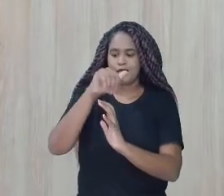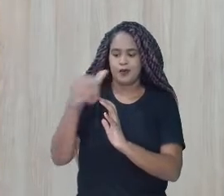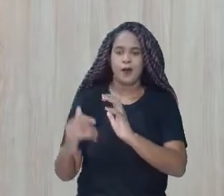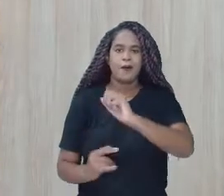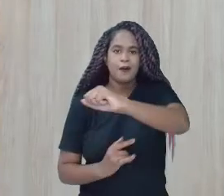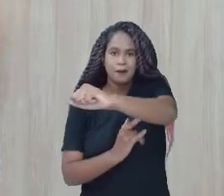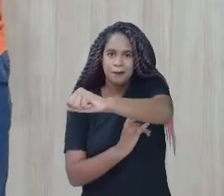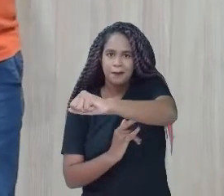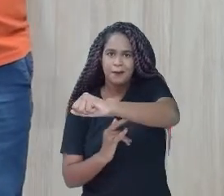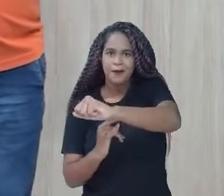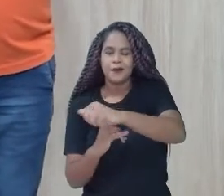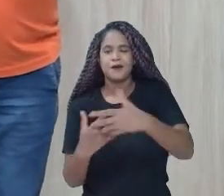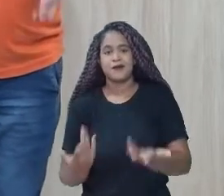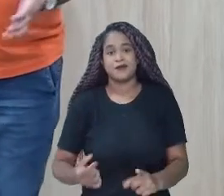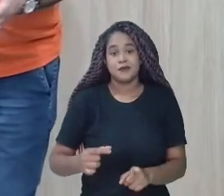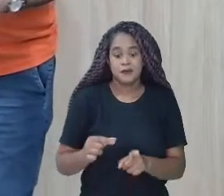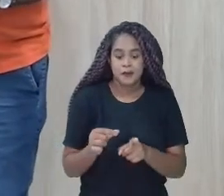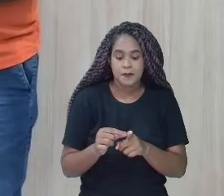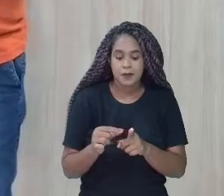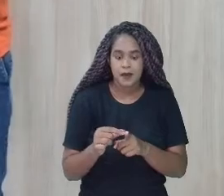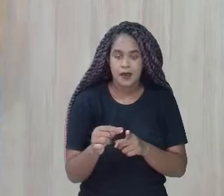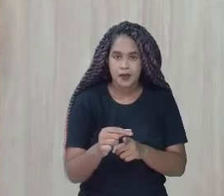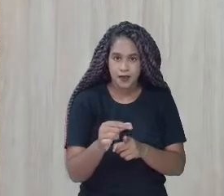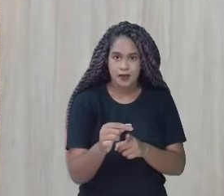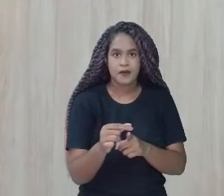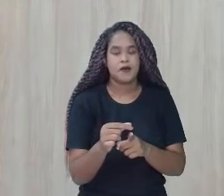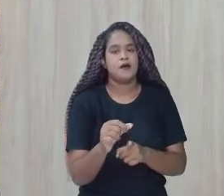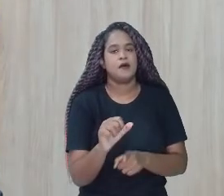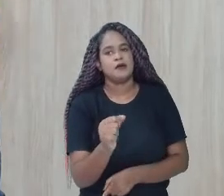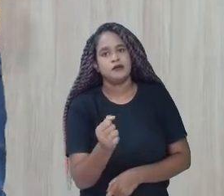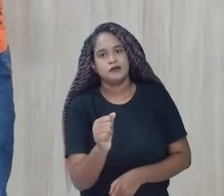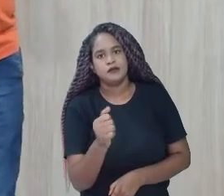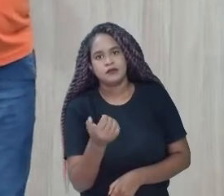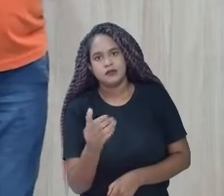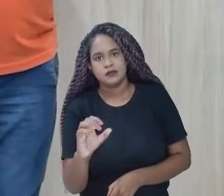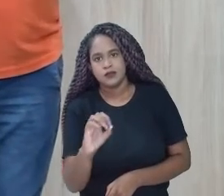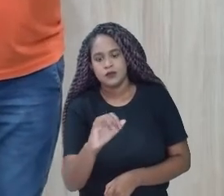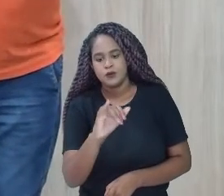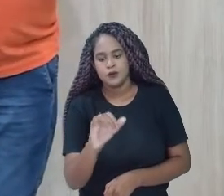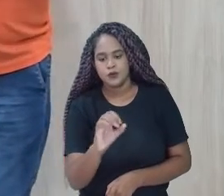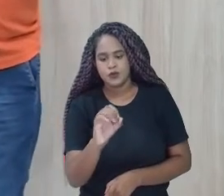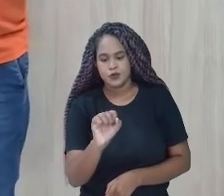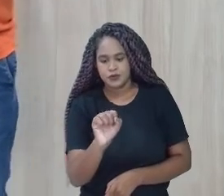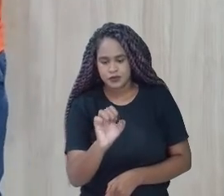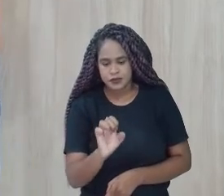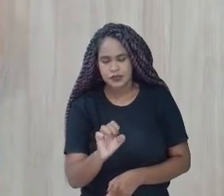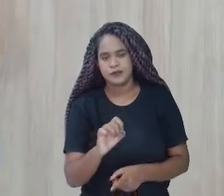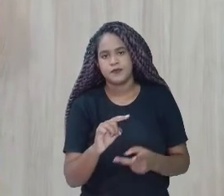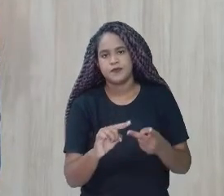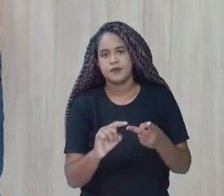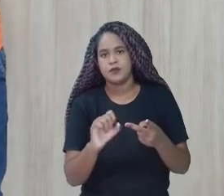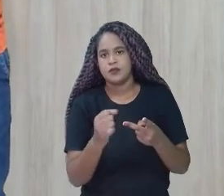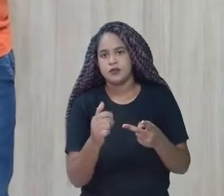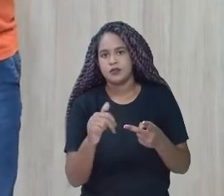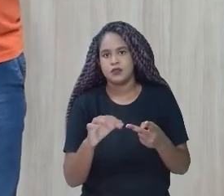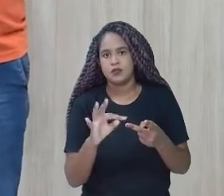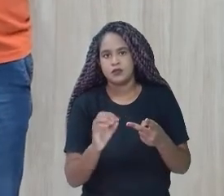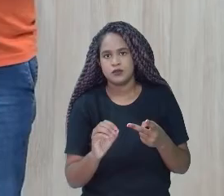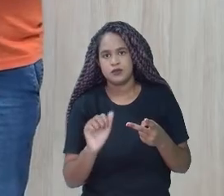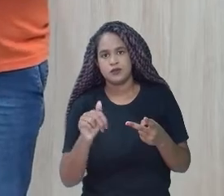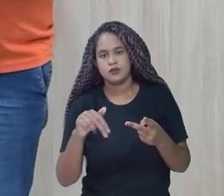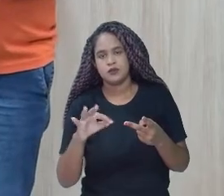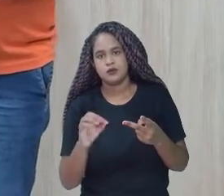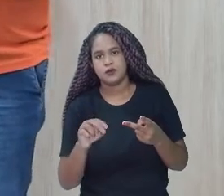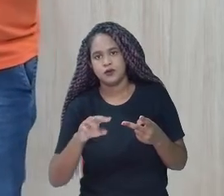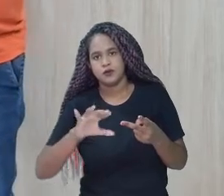Recife, principalmente, né, o bairro de São José, o bairro de Santo Antônio, o próprio bairro do Recife, né, onde a gente tem ali a Praça do